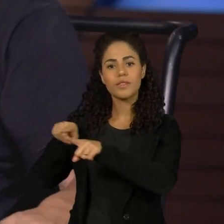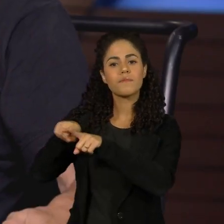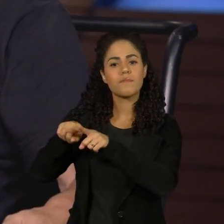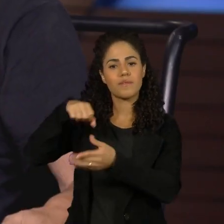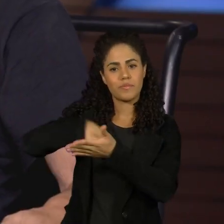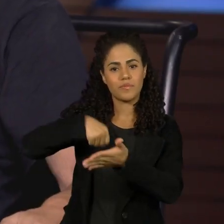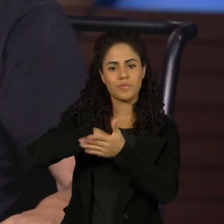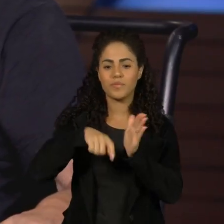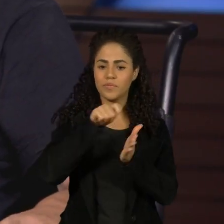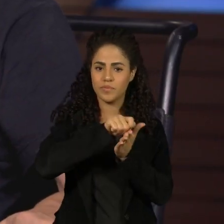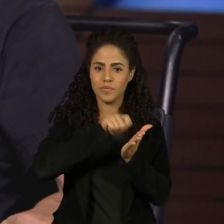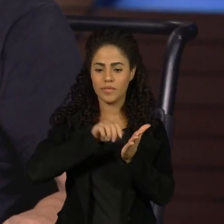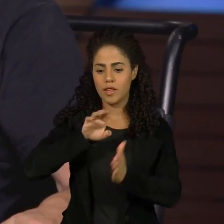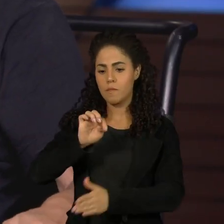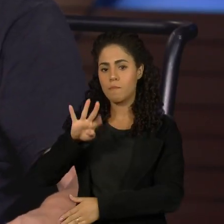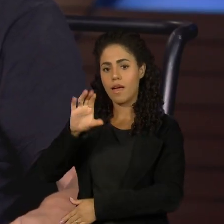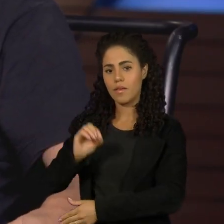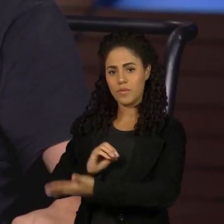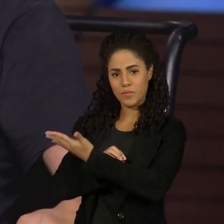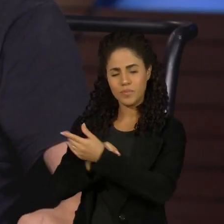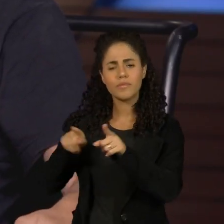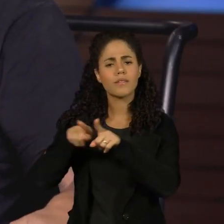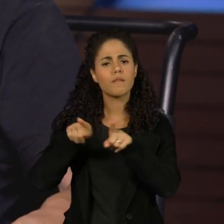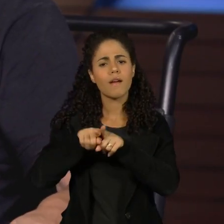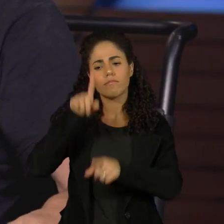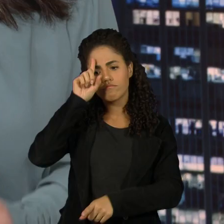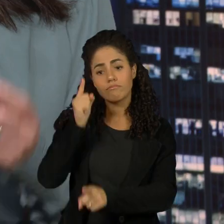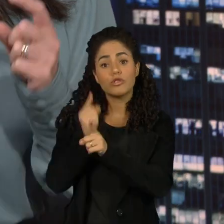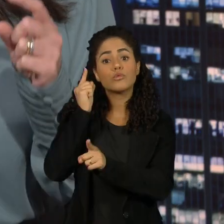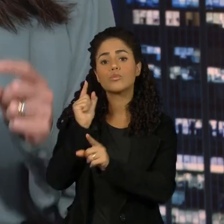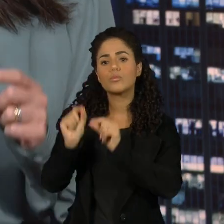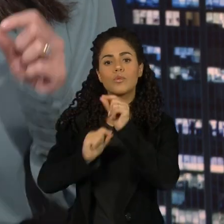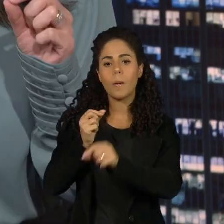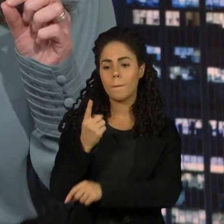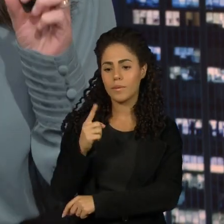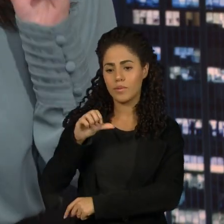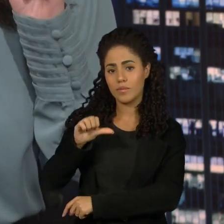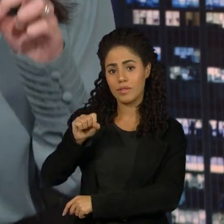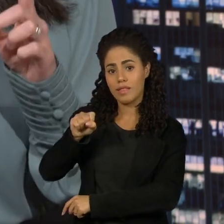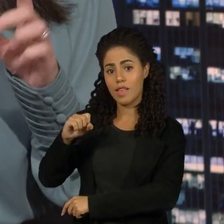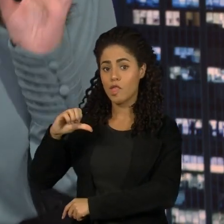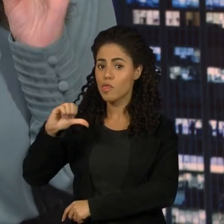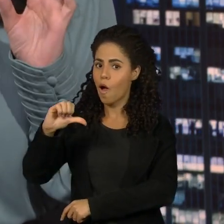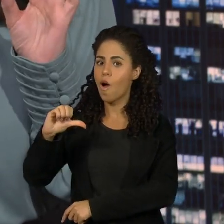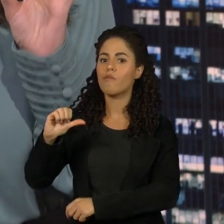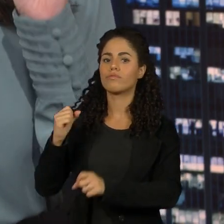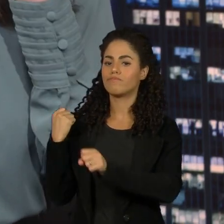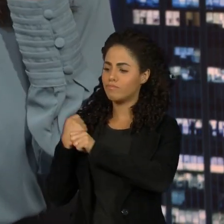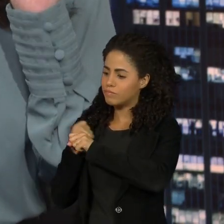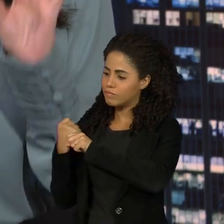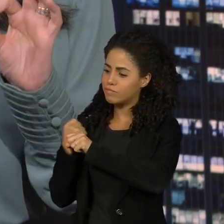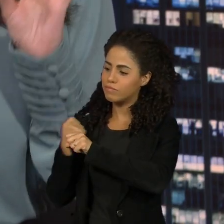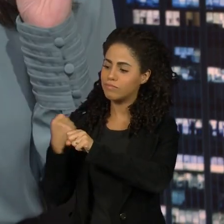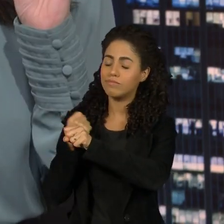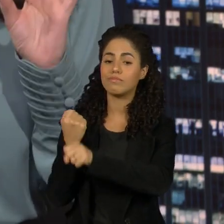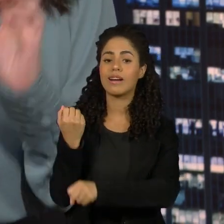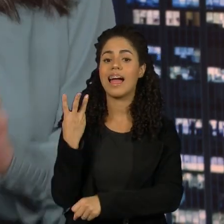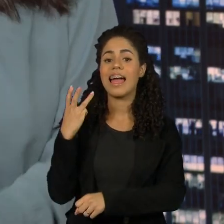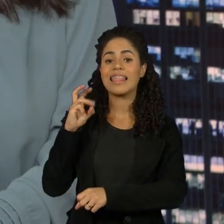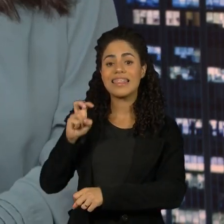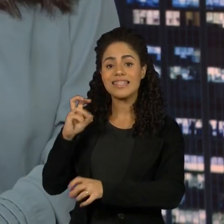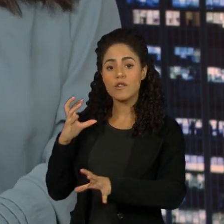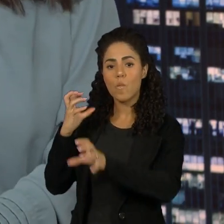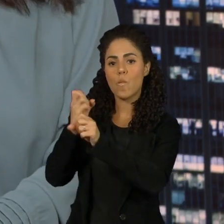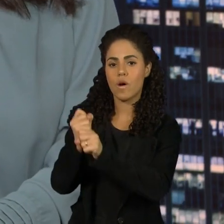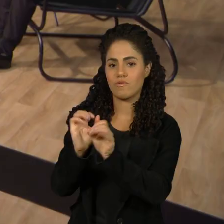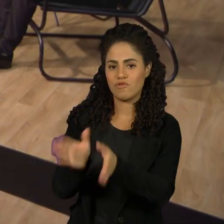e escritor Beto Volpi, que descobriu que tinha HIV em 1989, ou seja, há 35